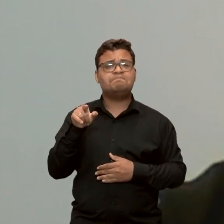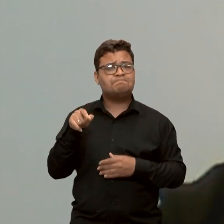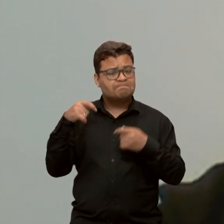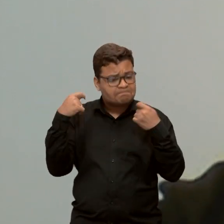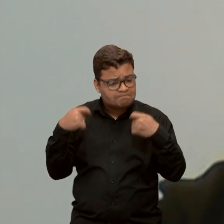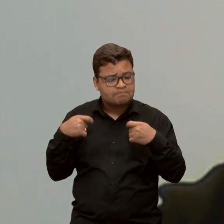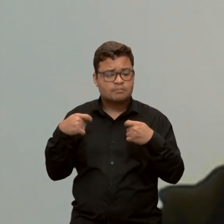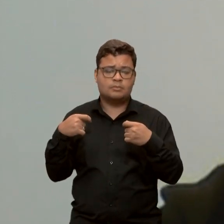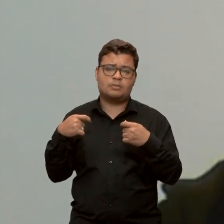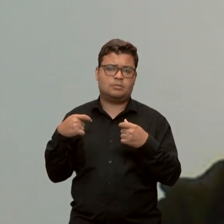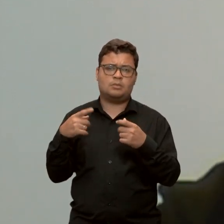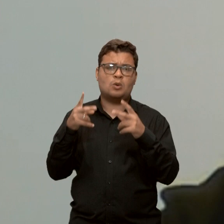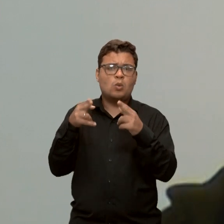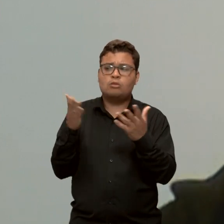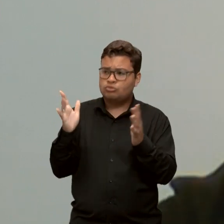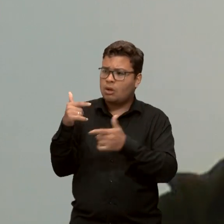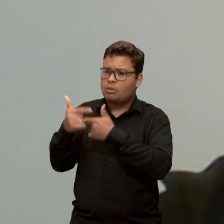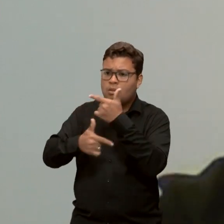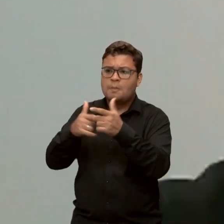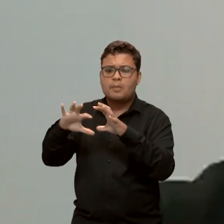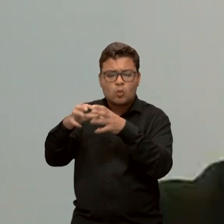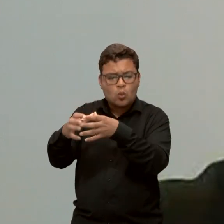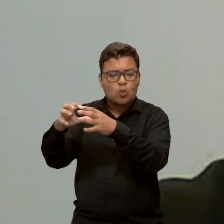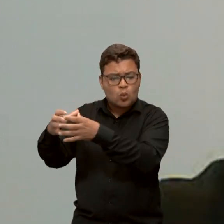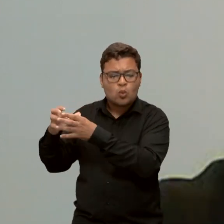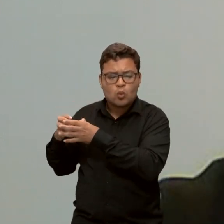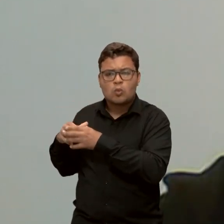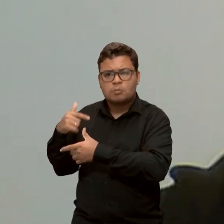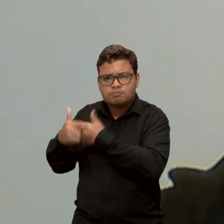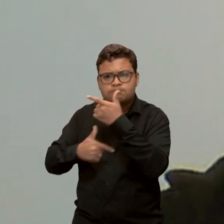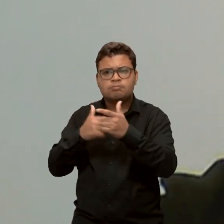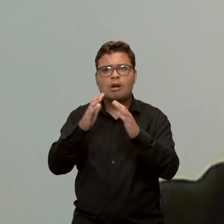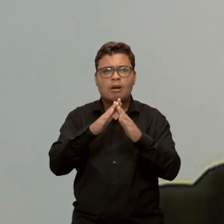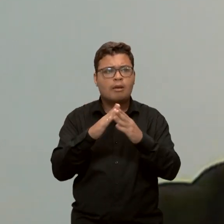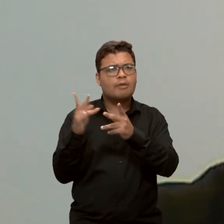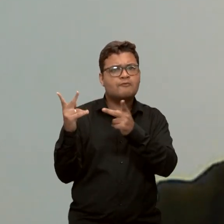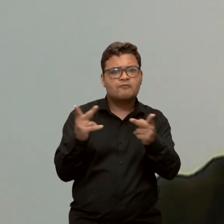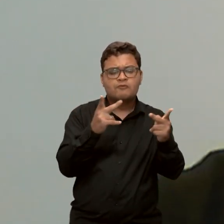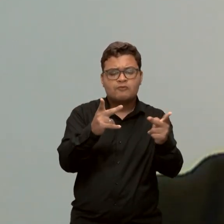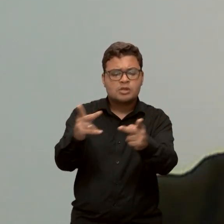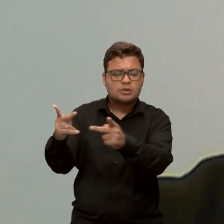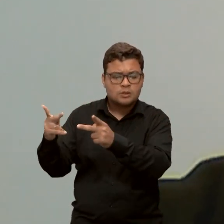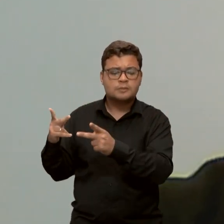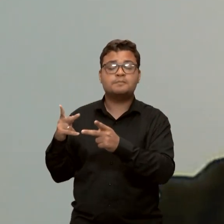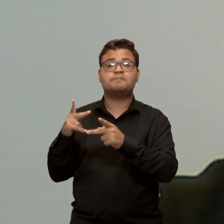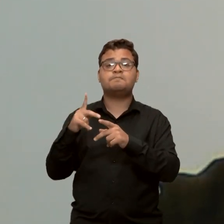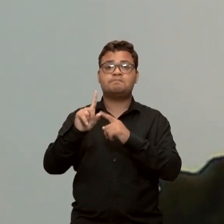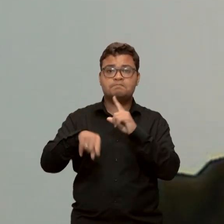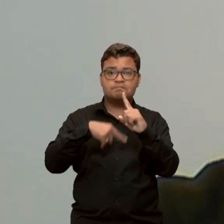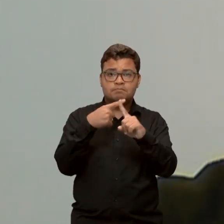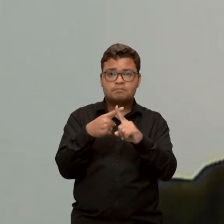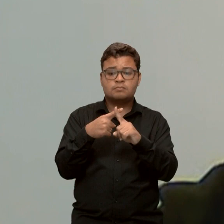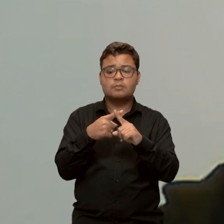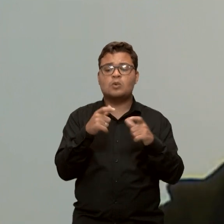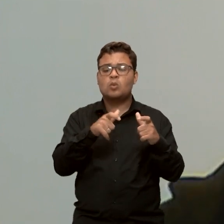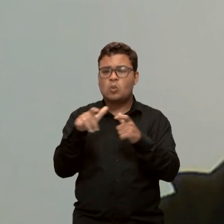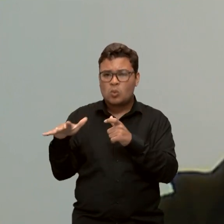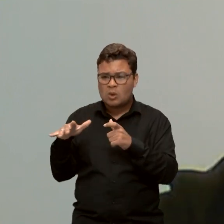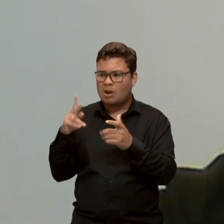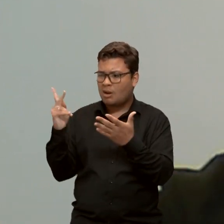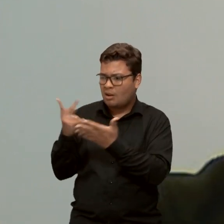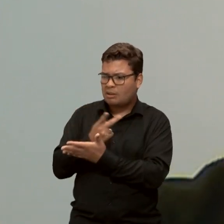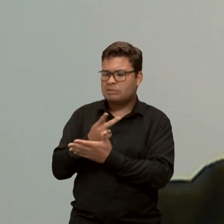urbano. É necessário, sim, a participação efetiva da população nesses casos. A secretaria, o poder público, de uma